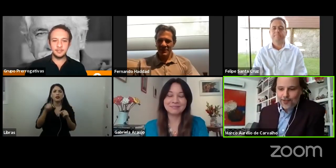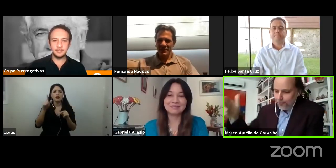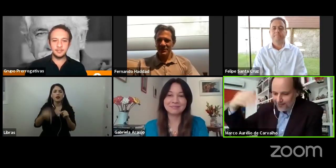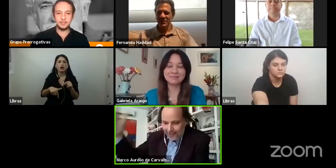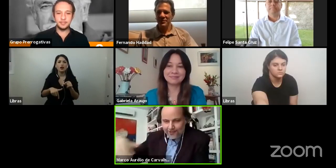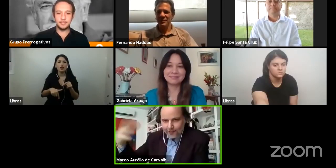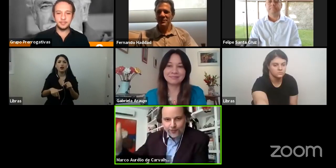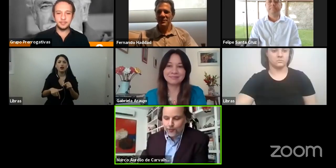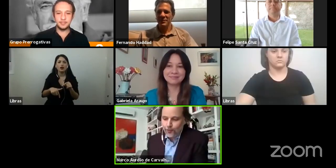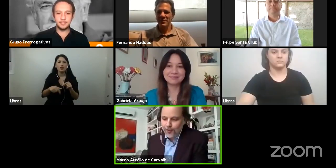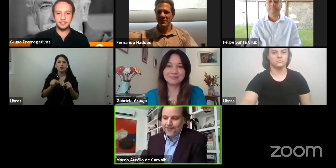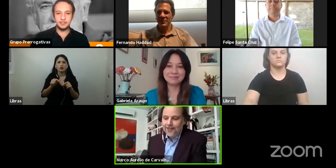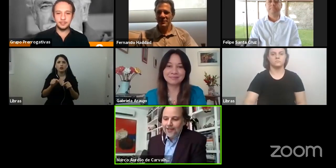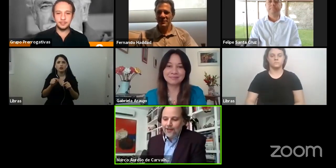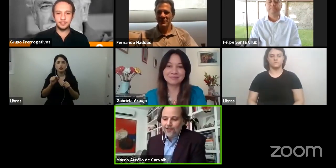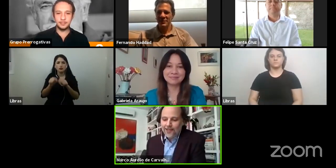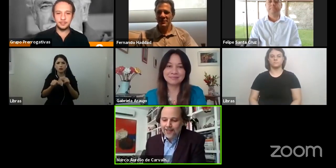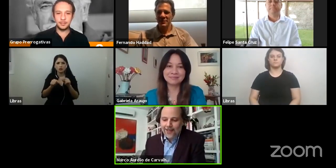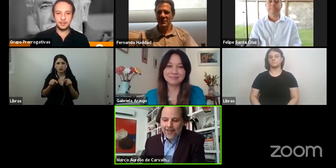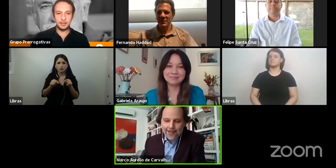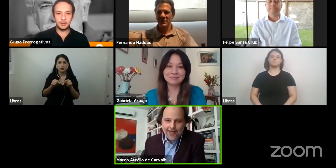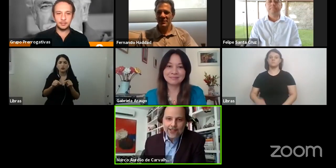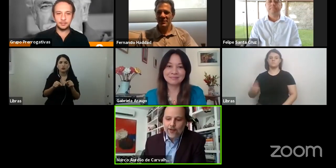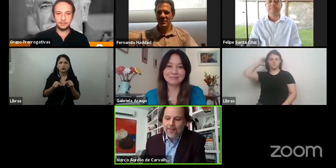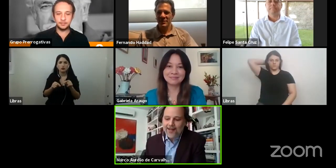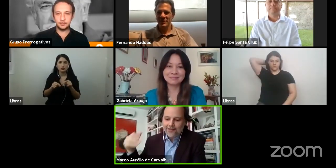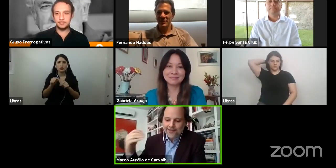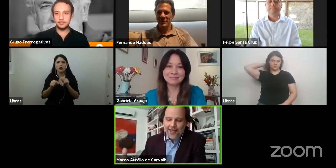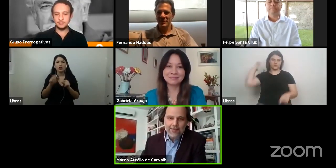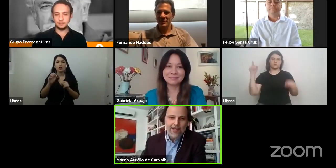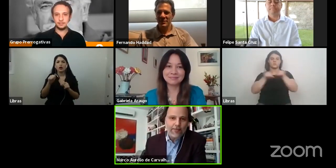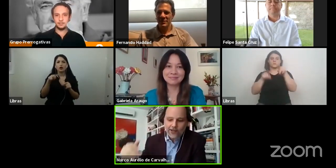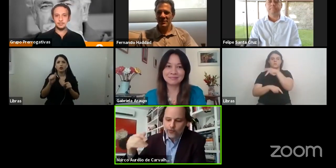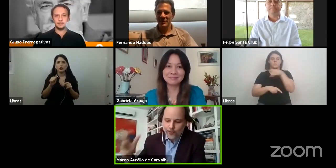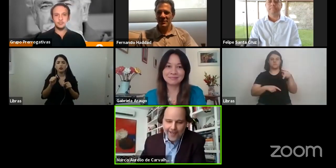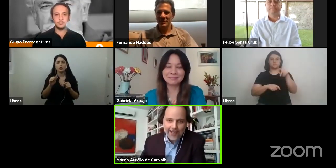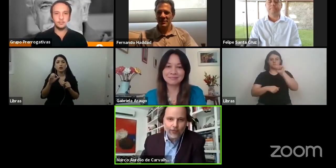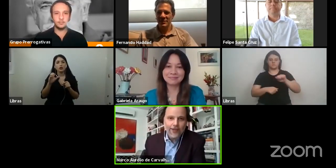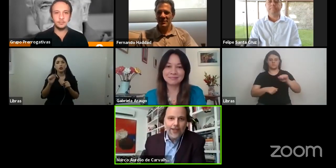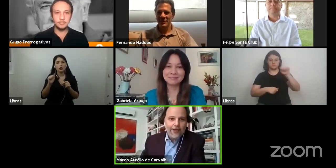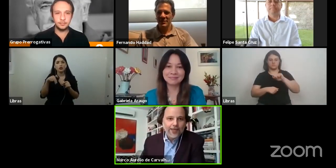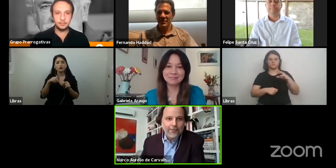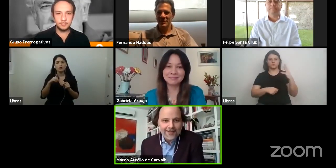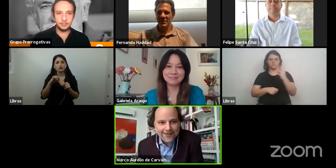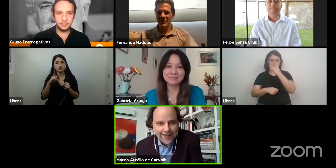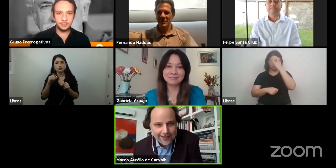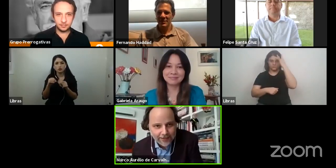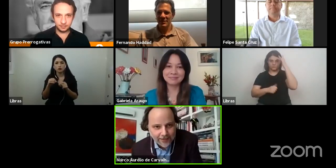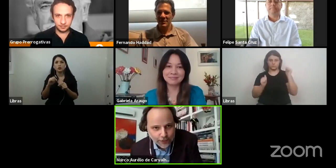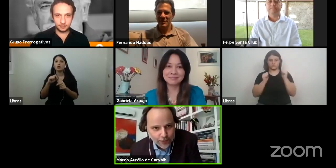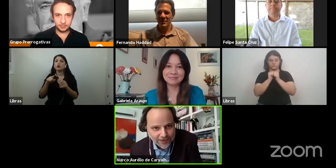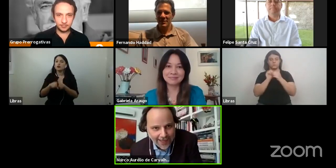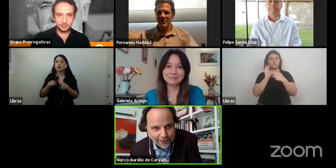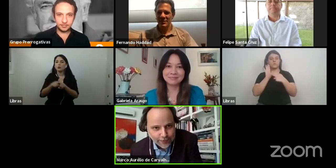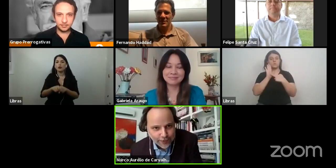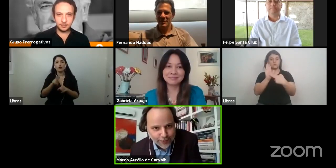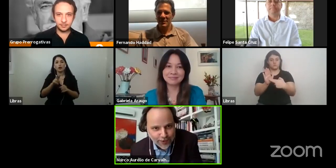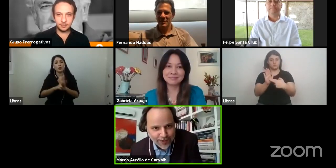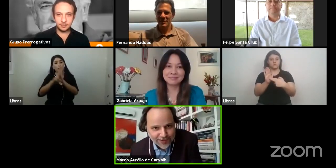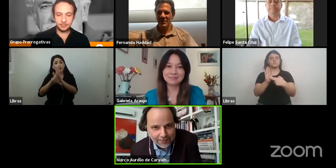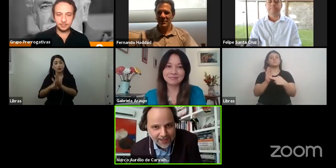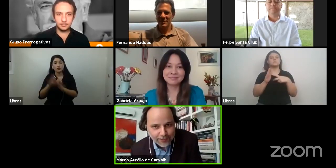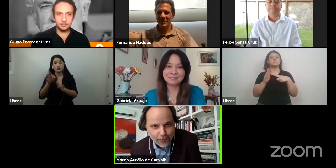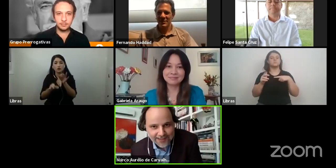e inclusive presidentes de associações, a nossa querida Ana Cândido, a Márcia Semer, o Márcio Sotelo, os representantes, enfim, do Judiciário dos